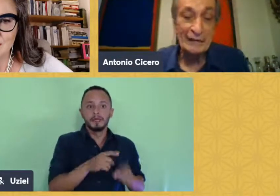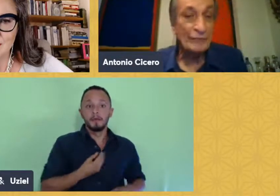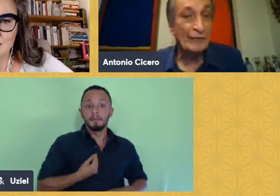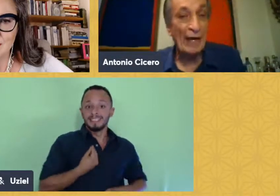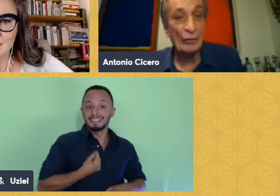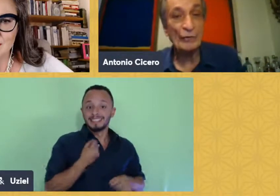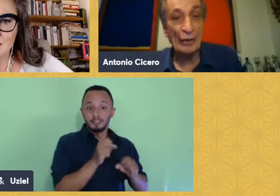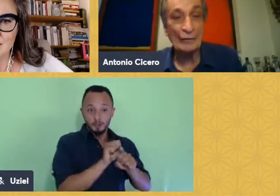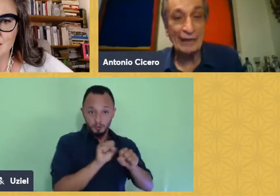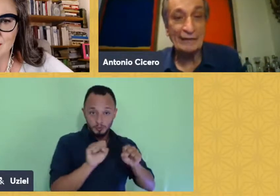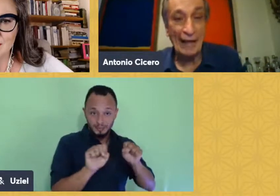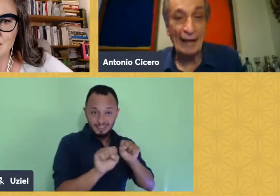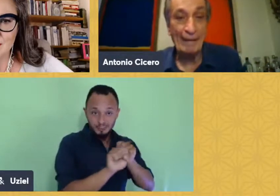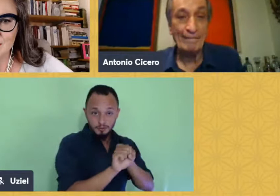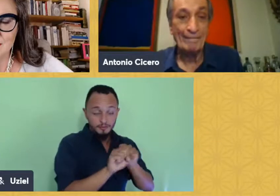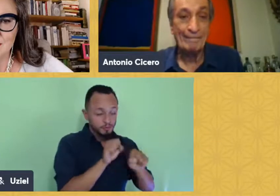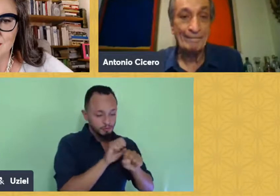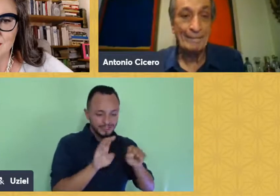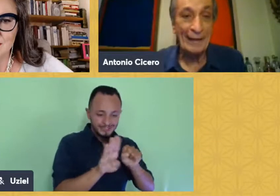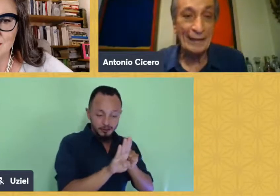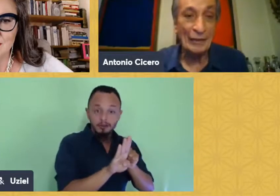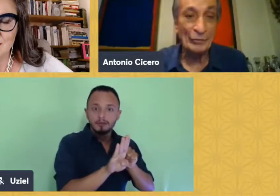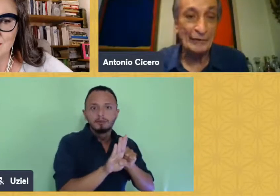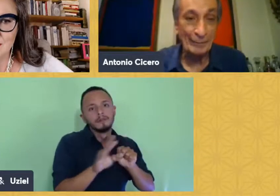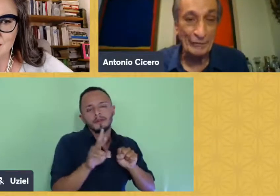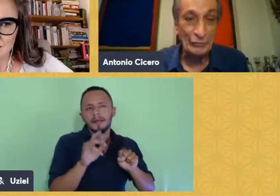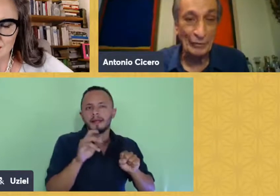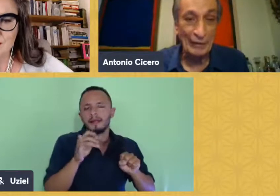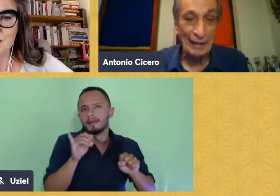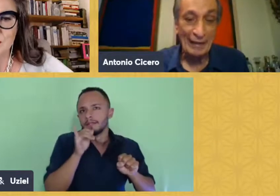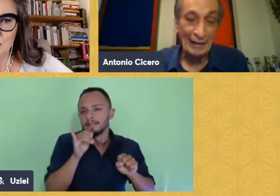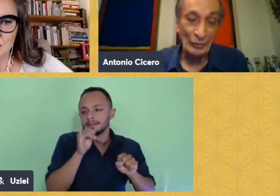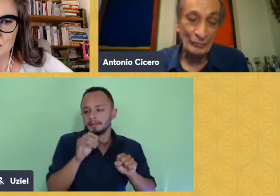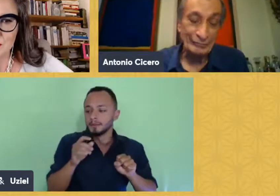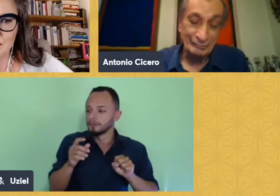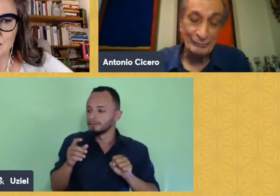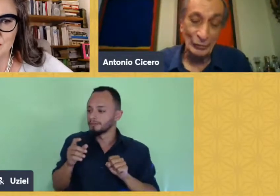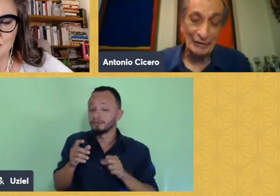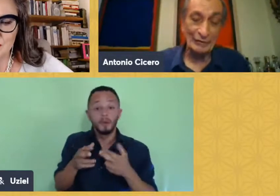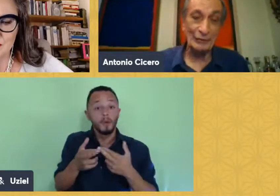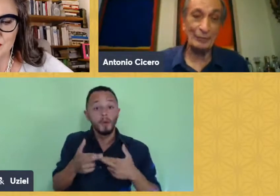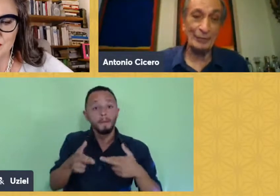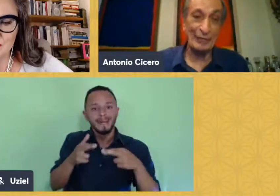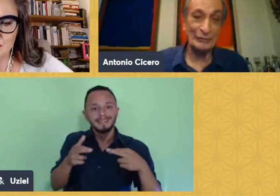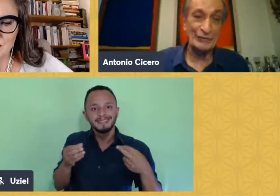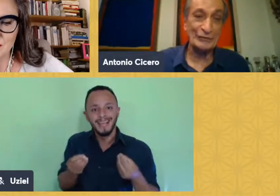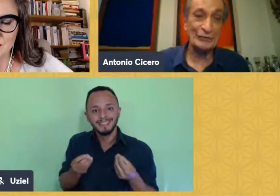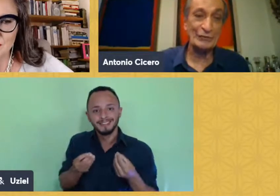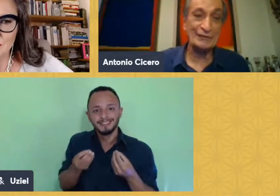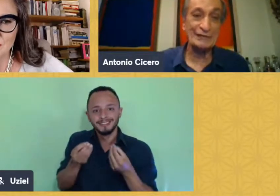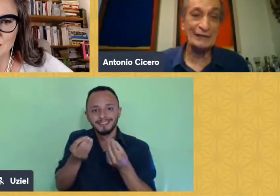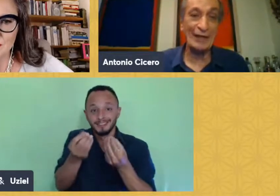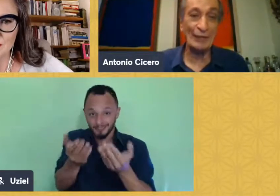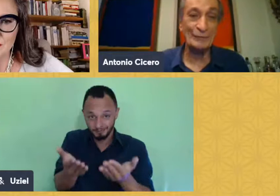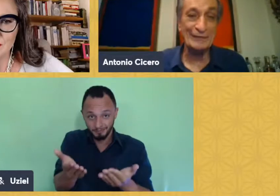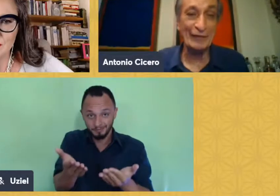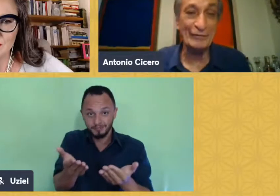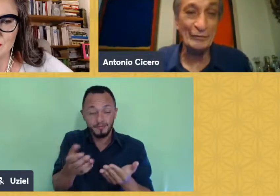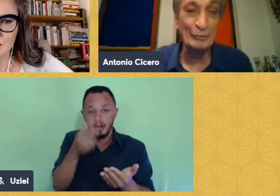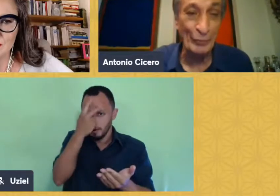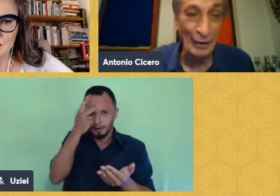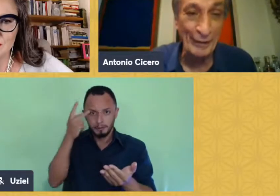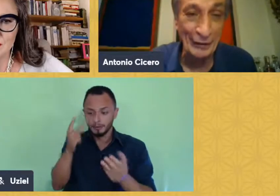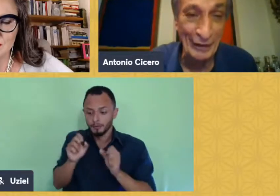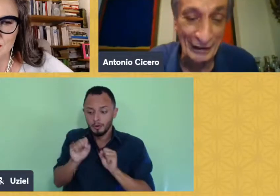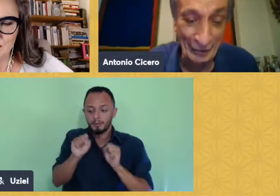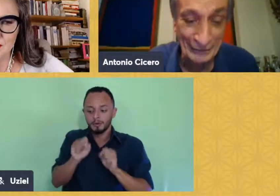que significa algo que alguém dá para outra pessoa. É o primeiro sentido que se observa